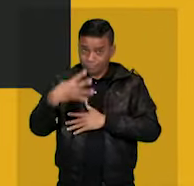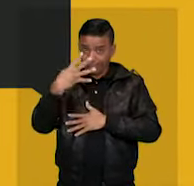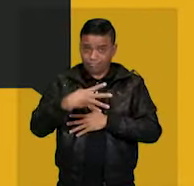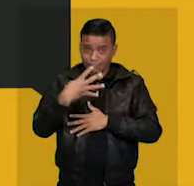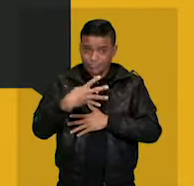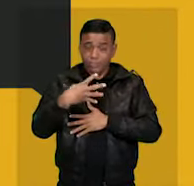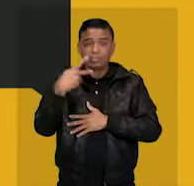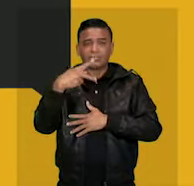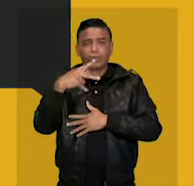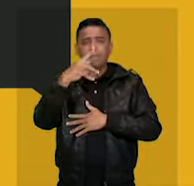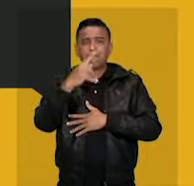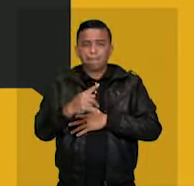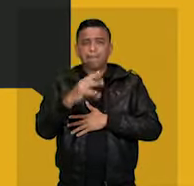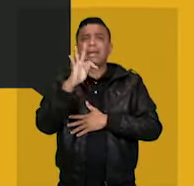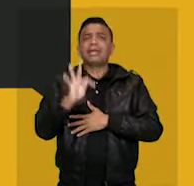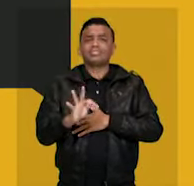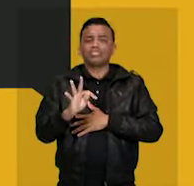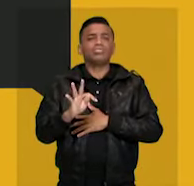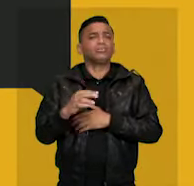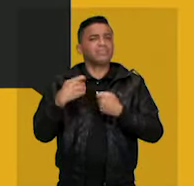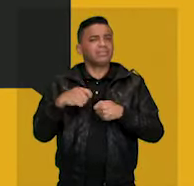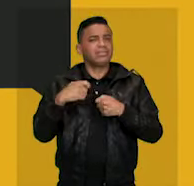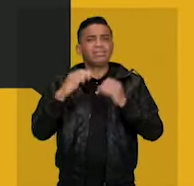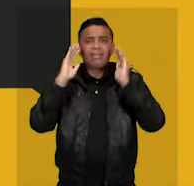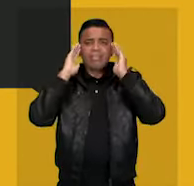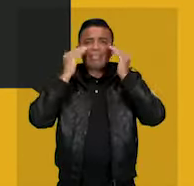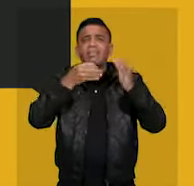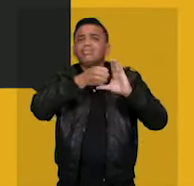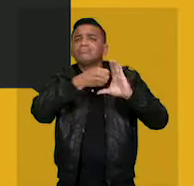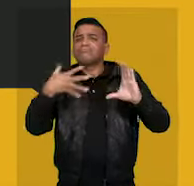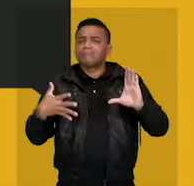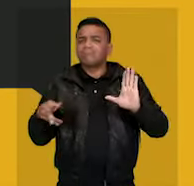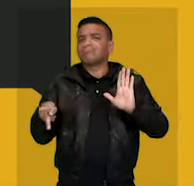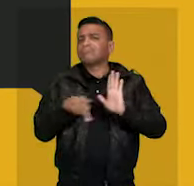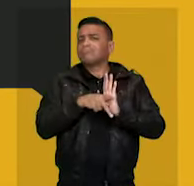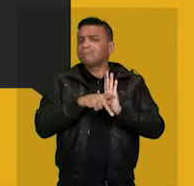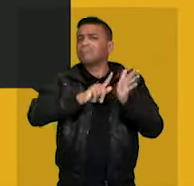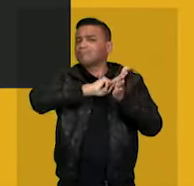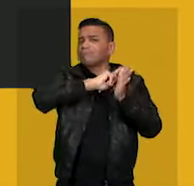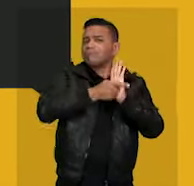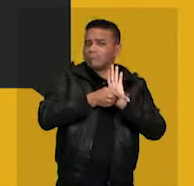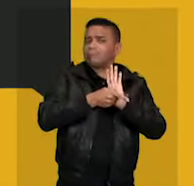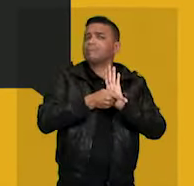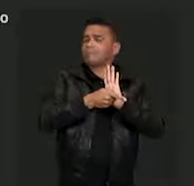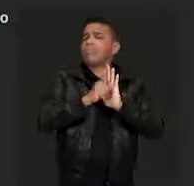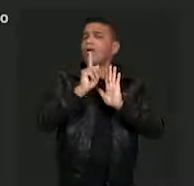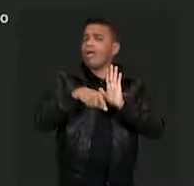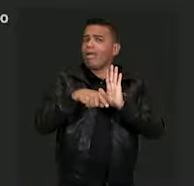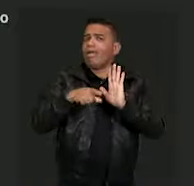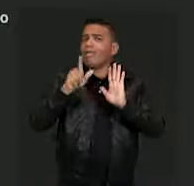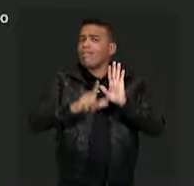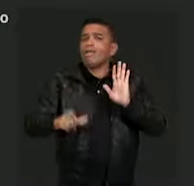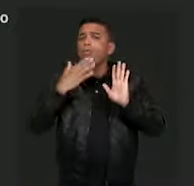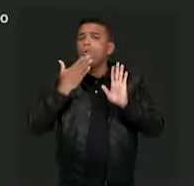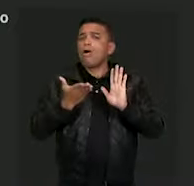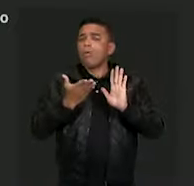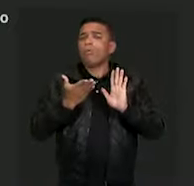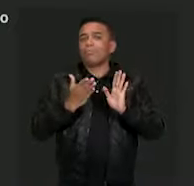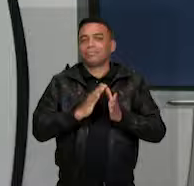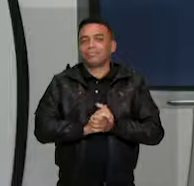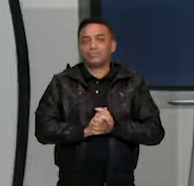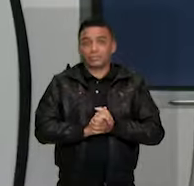que é fundamental entender esses aspectos constitutivos desse gênero, verdade? Muito bem.